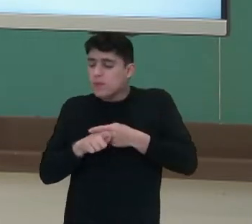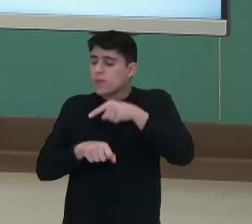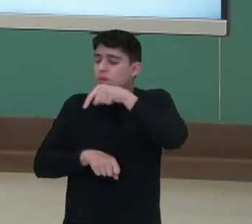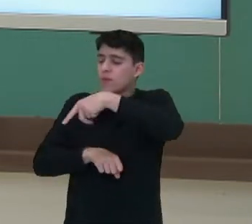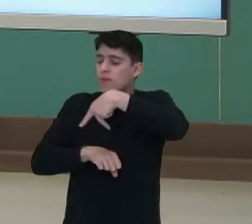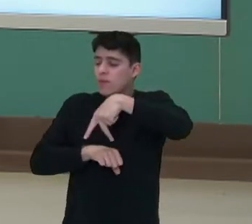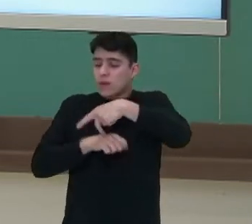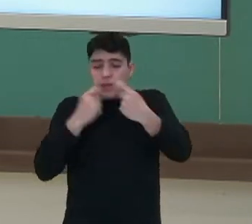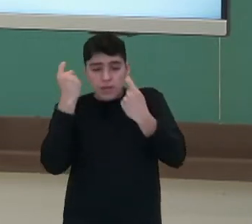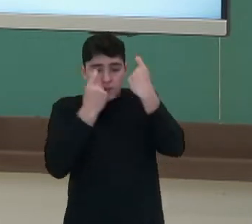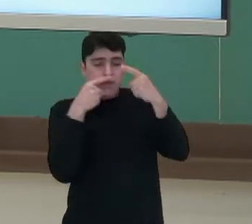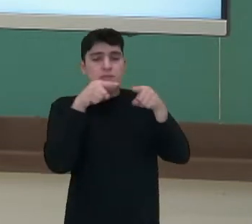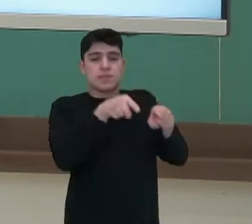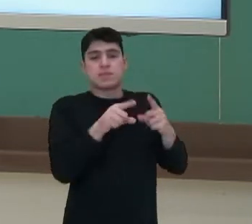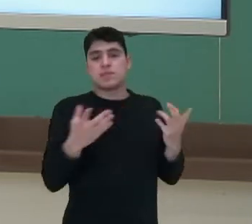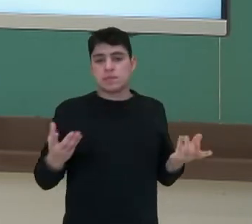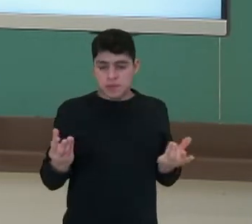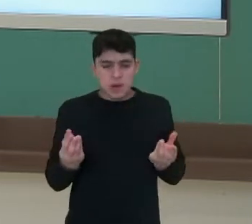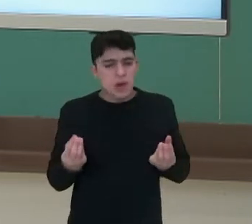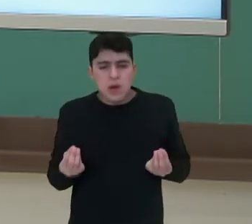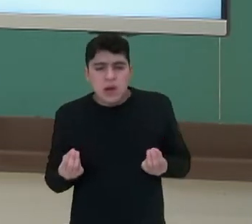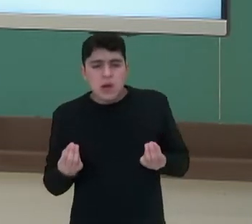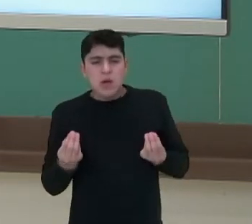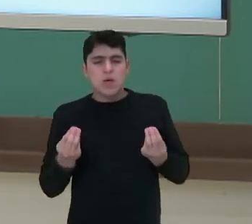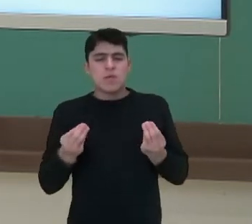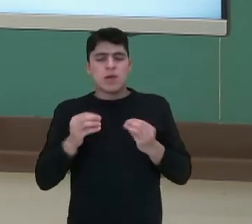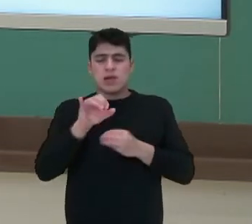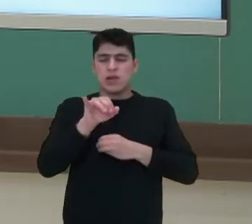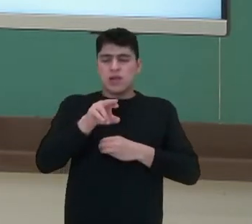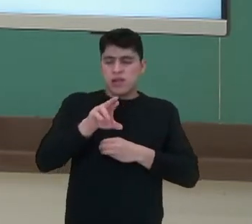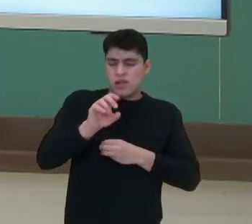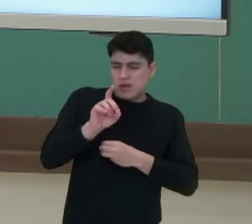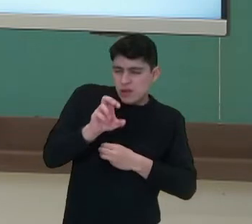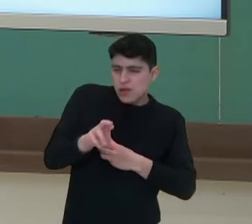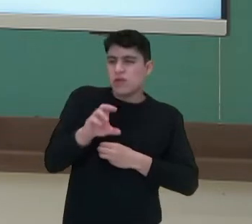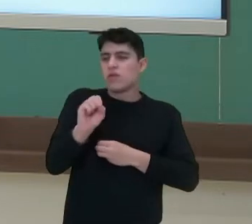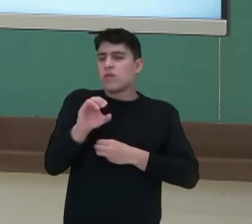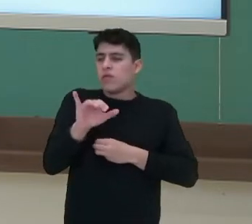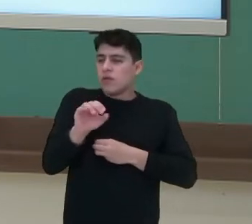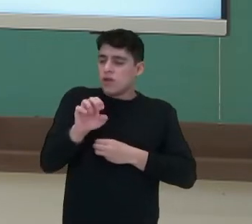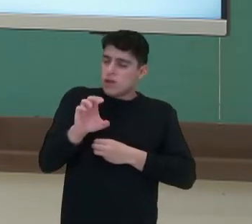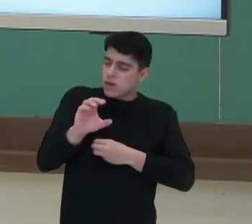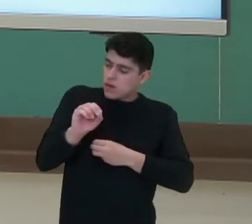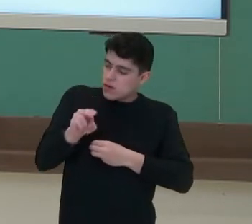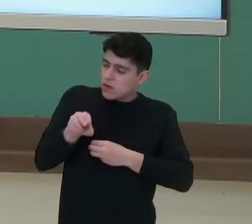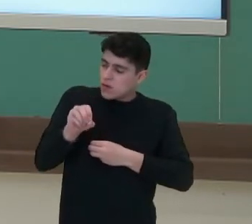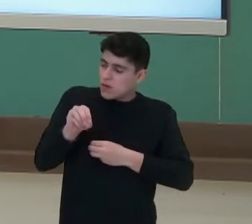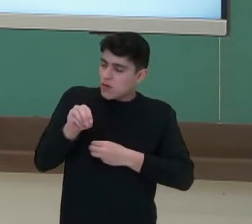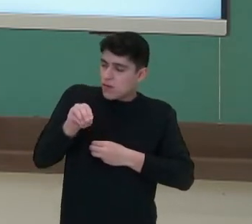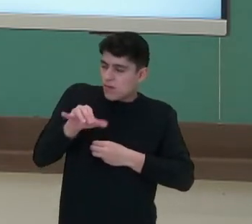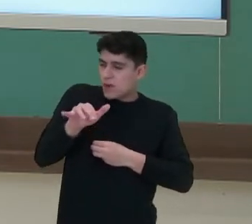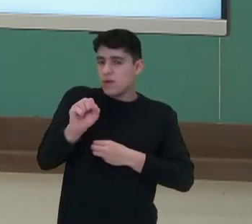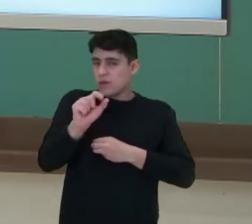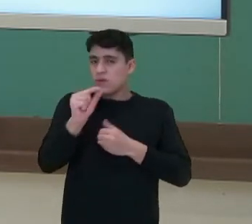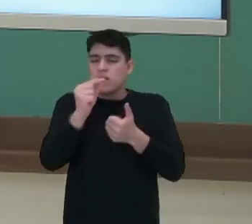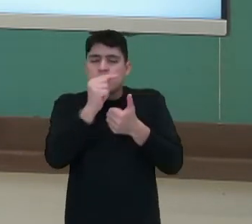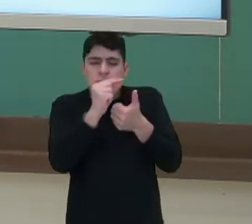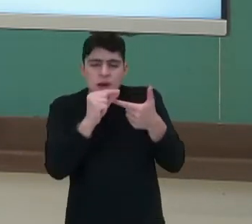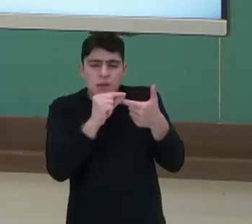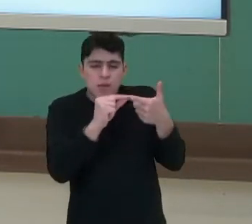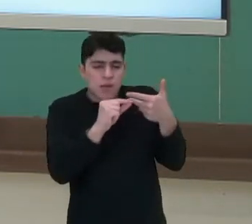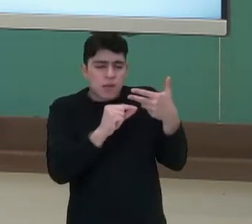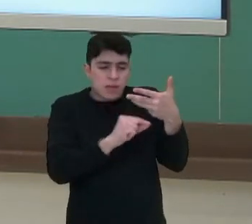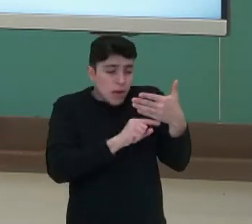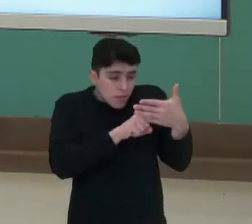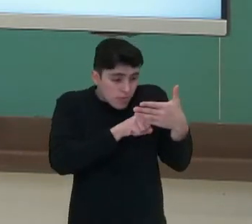E os indicadores socioeconômicos, você já ouviu falar, né? Outros tipos de indicadores socioeconômicos, nós iremos também mencioná-los,